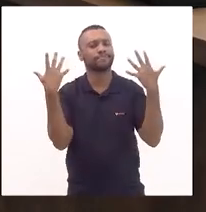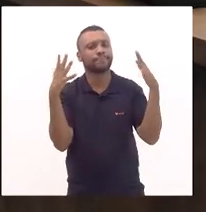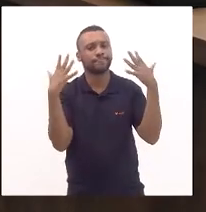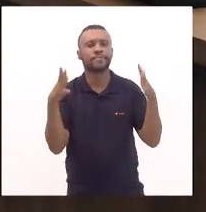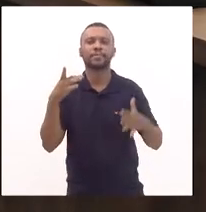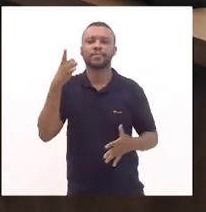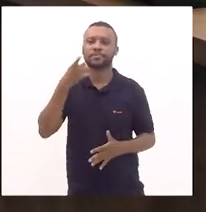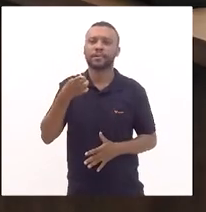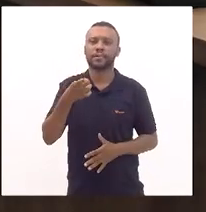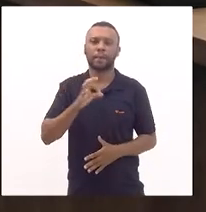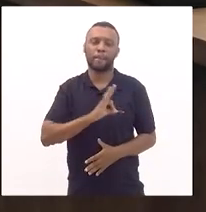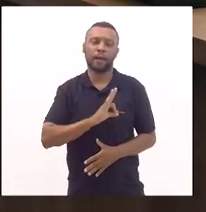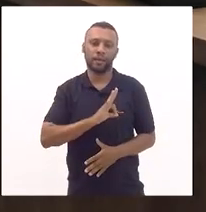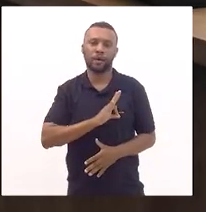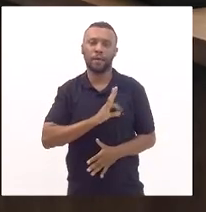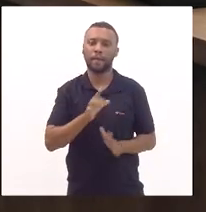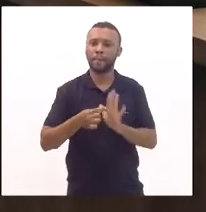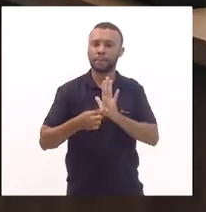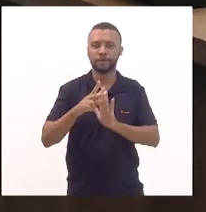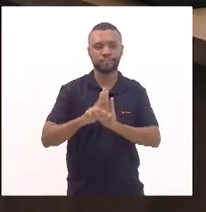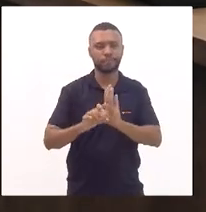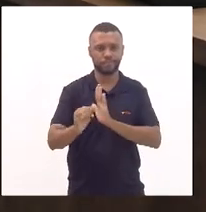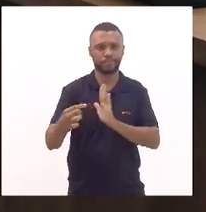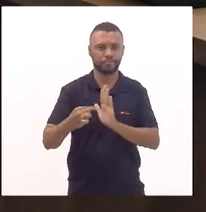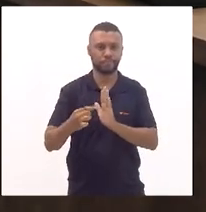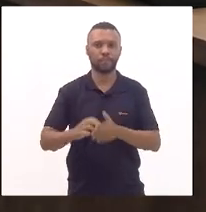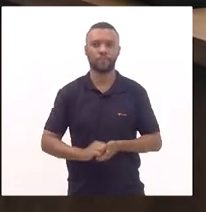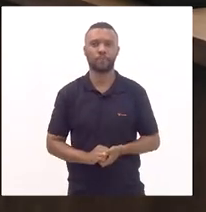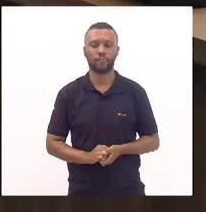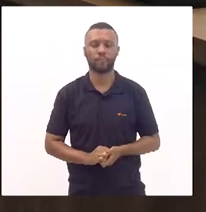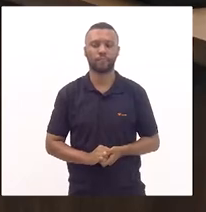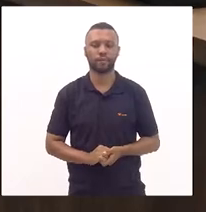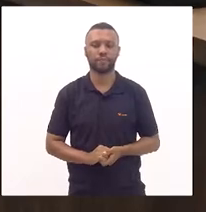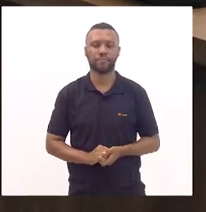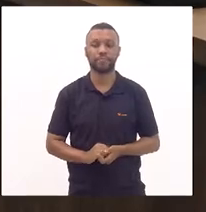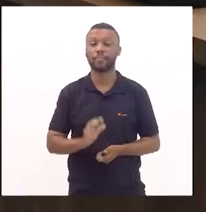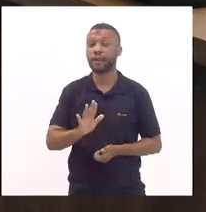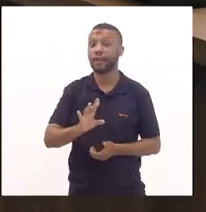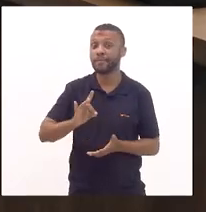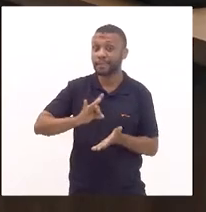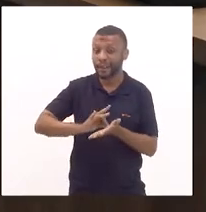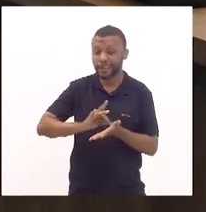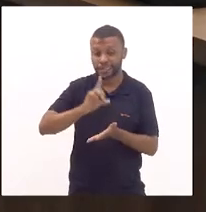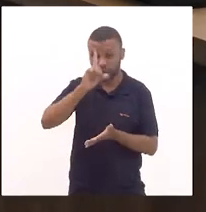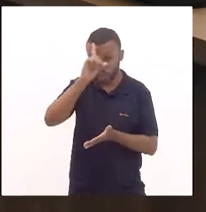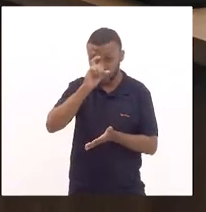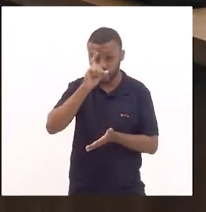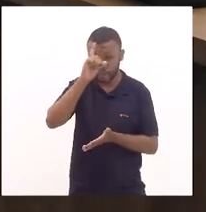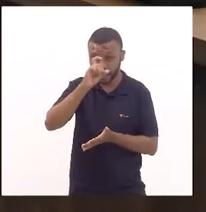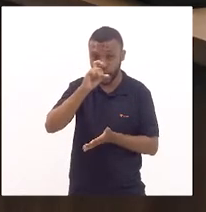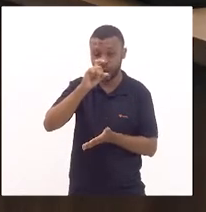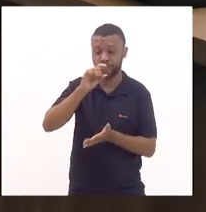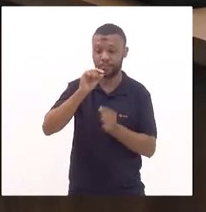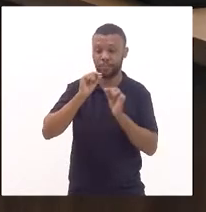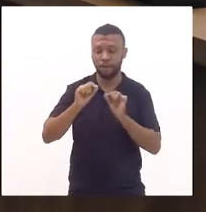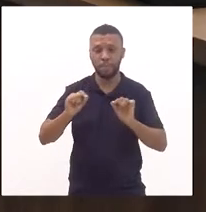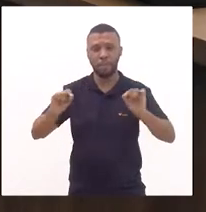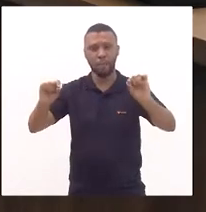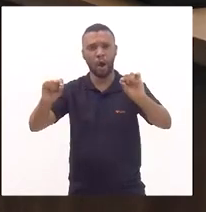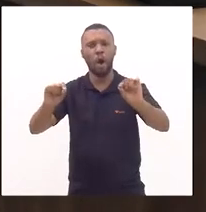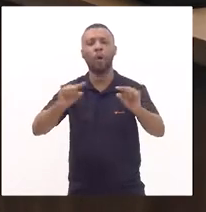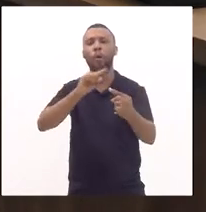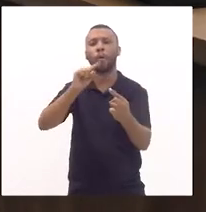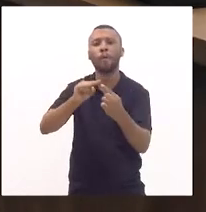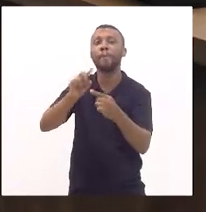apresentação desse projeto de lei. Na realidade, hospitais de grande porte para